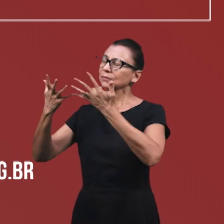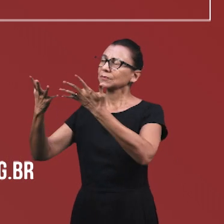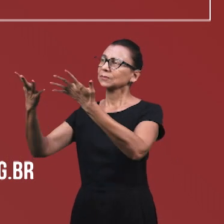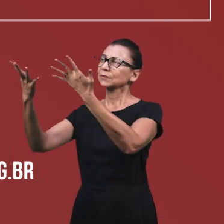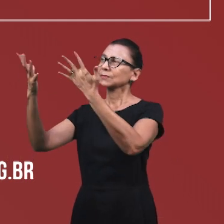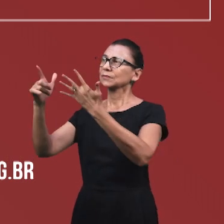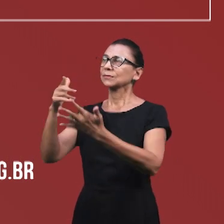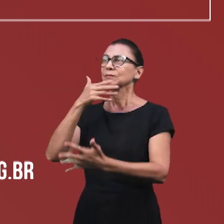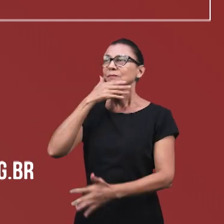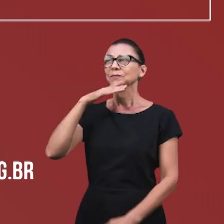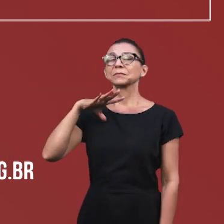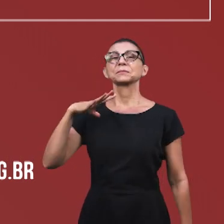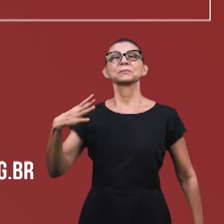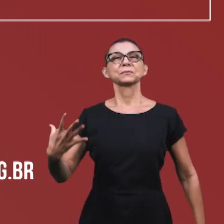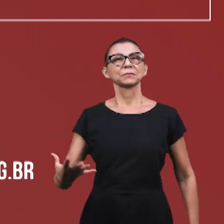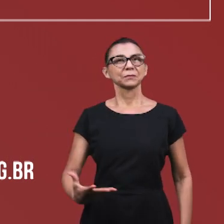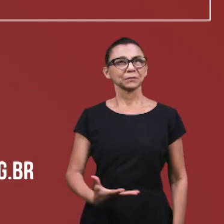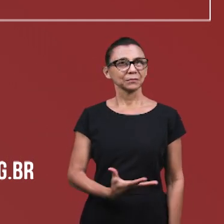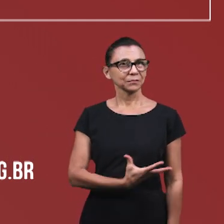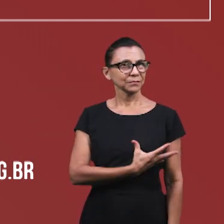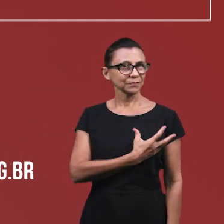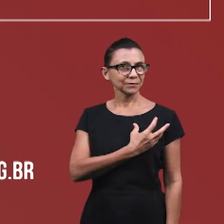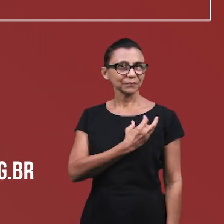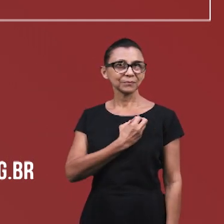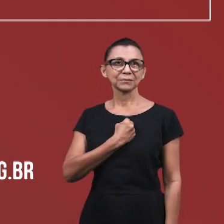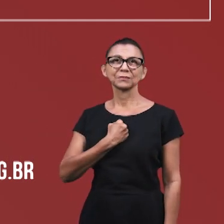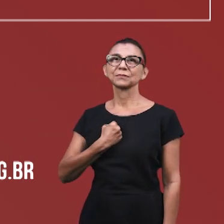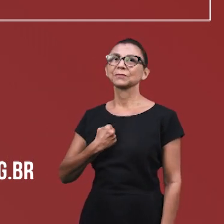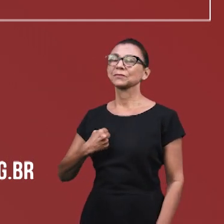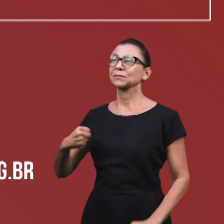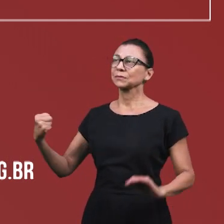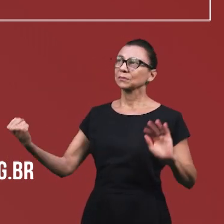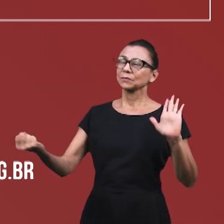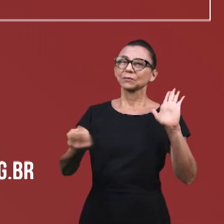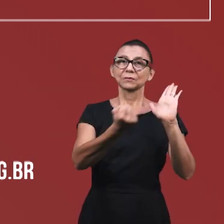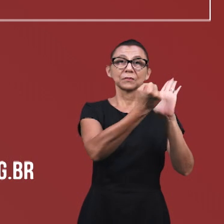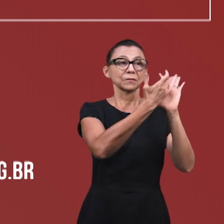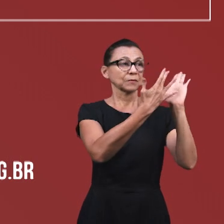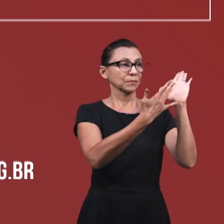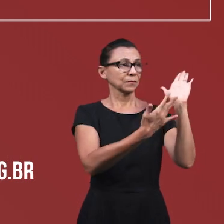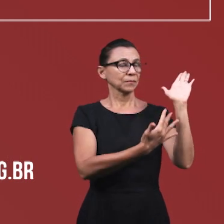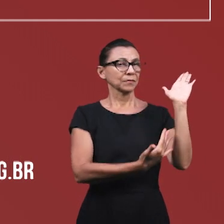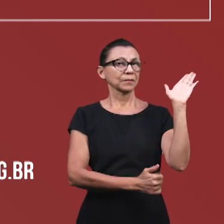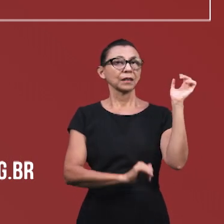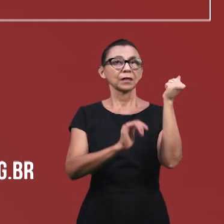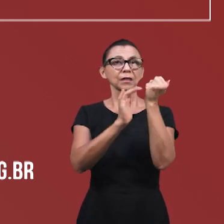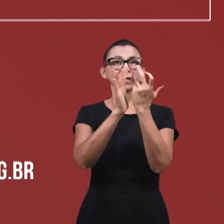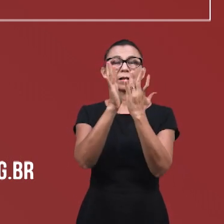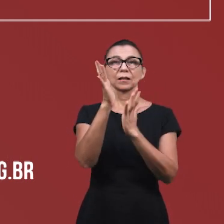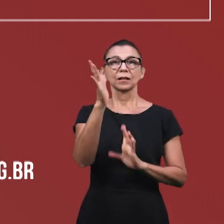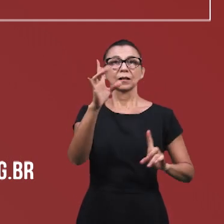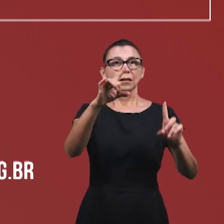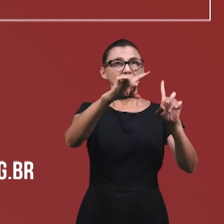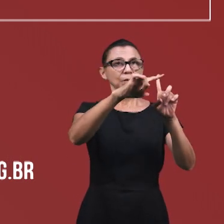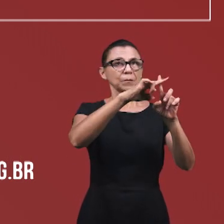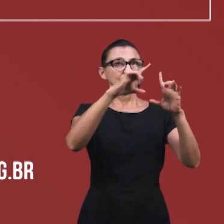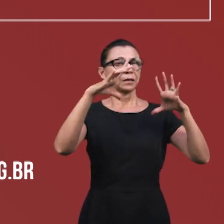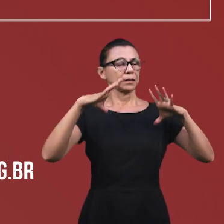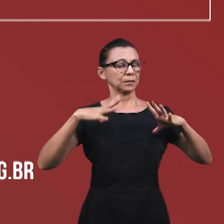meu Salvador. Já me lavou teu sangue